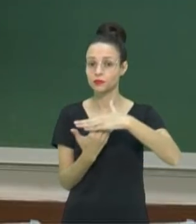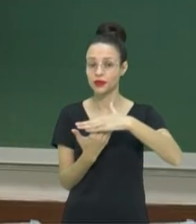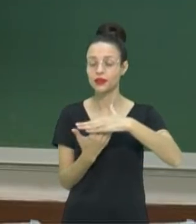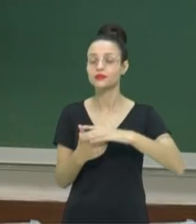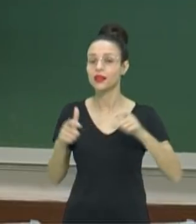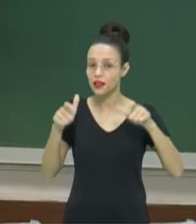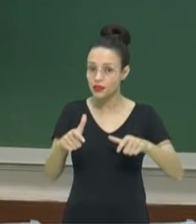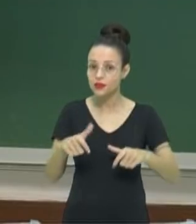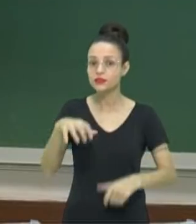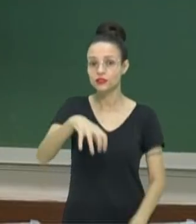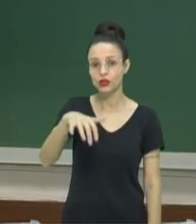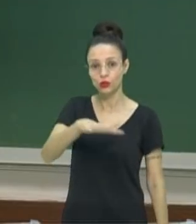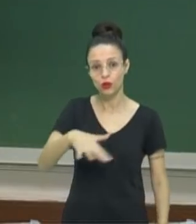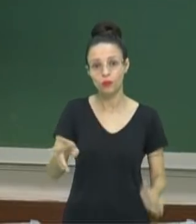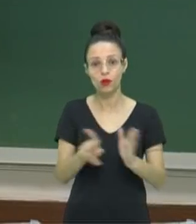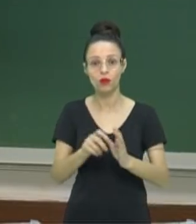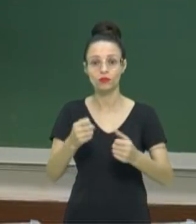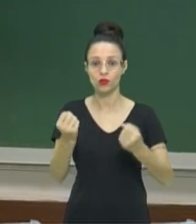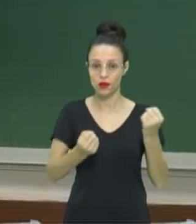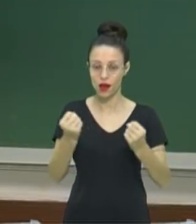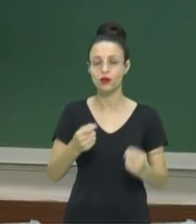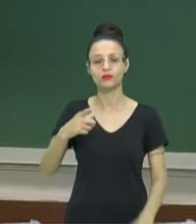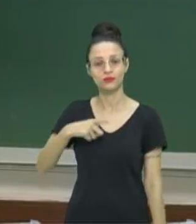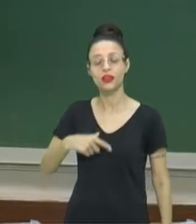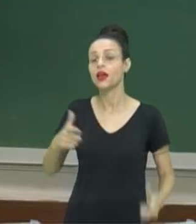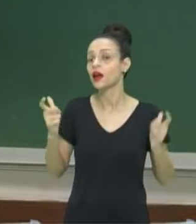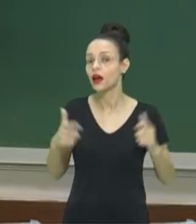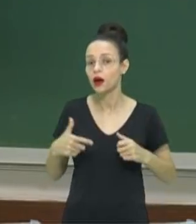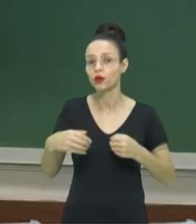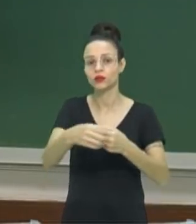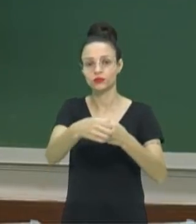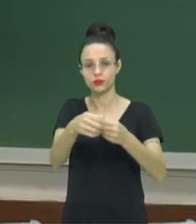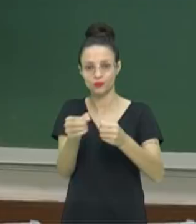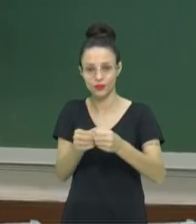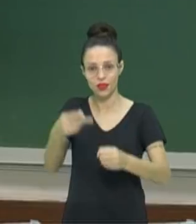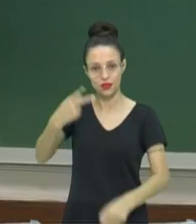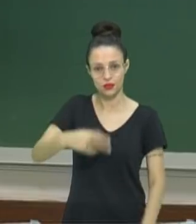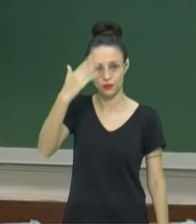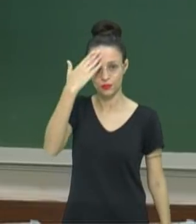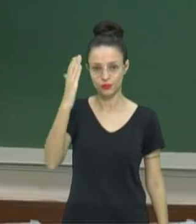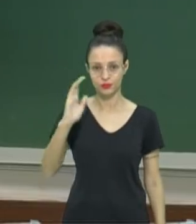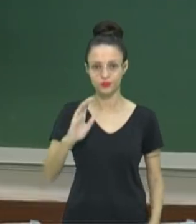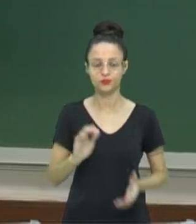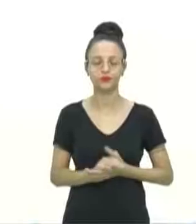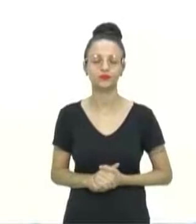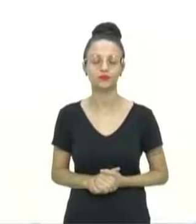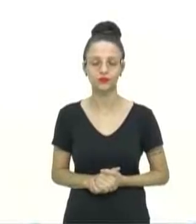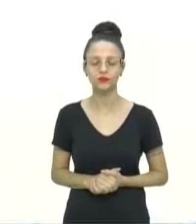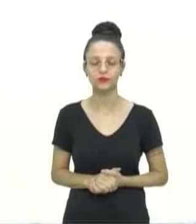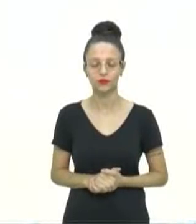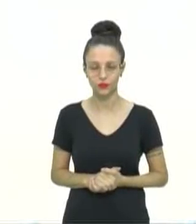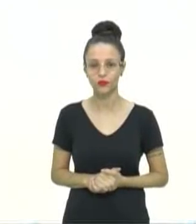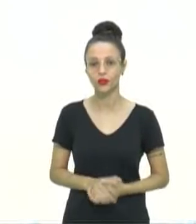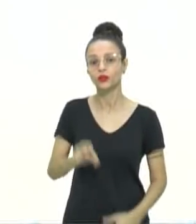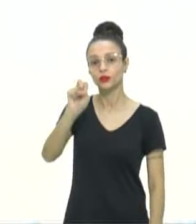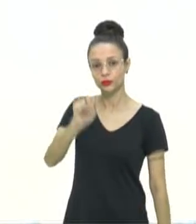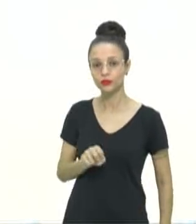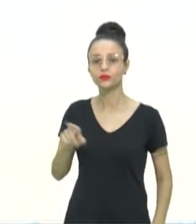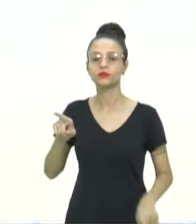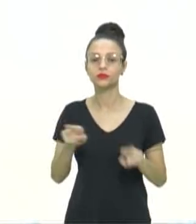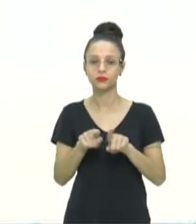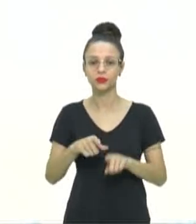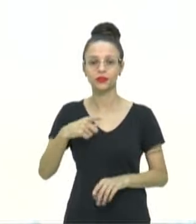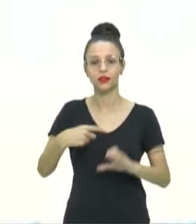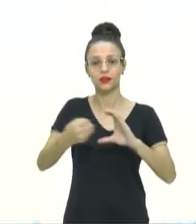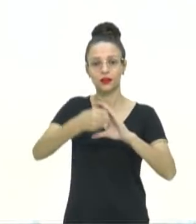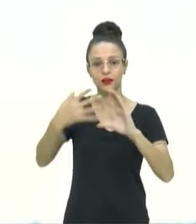desse setor automobilístico presentes na região metropolitana de Curitiba. O Sul apresenta também algumas características